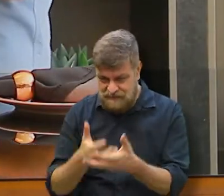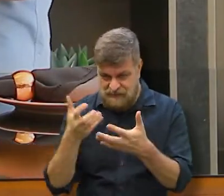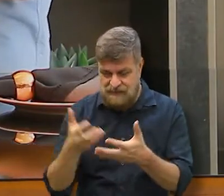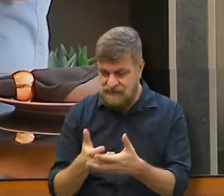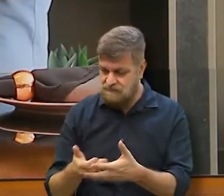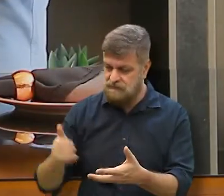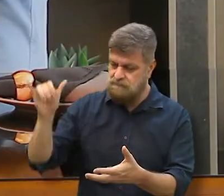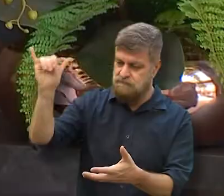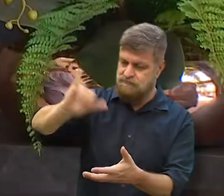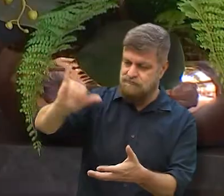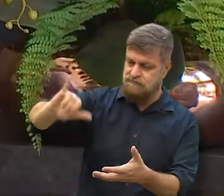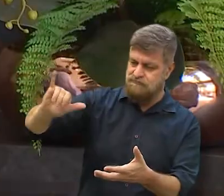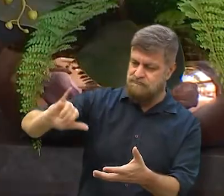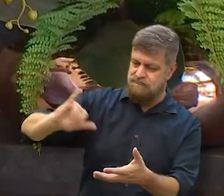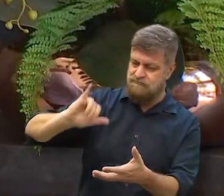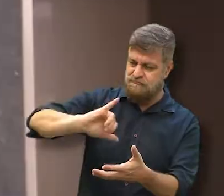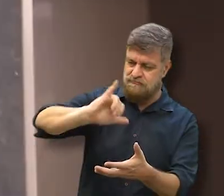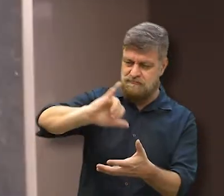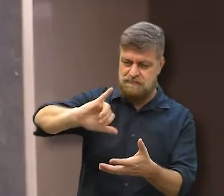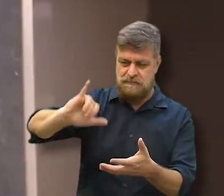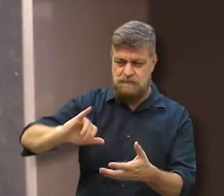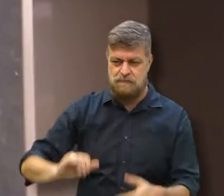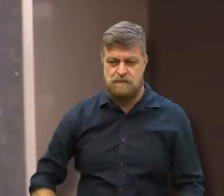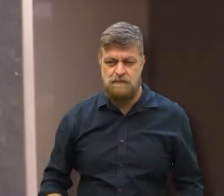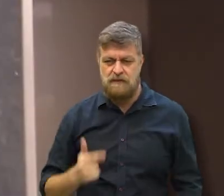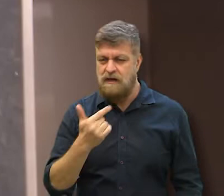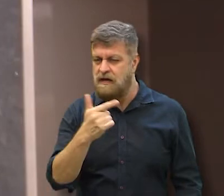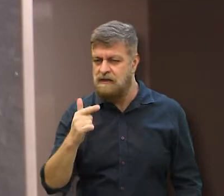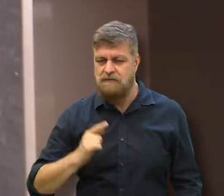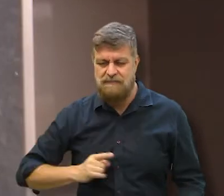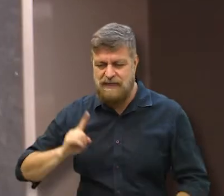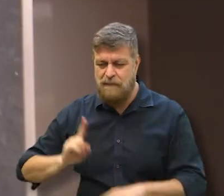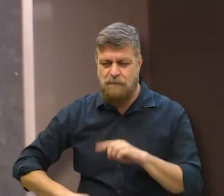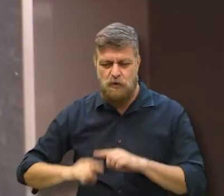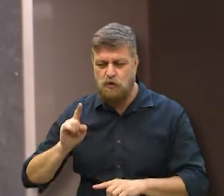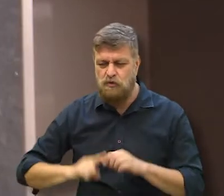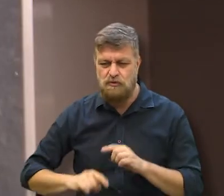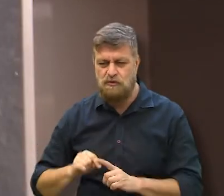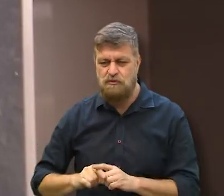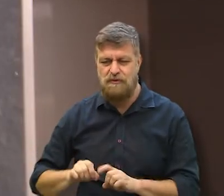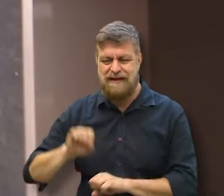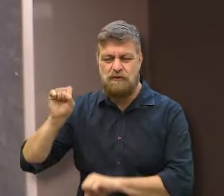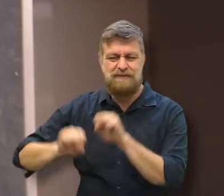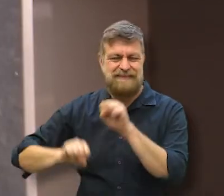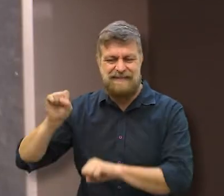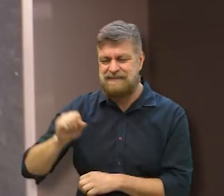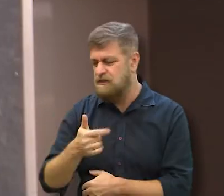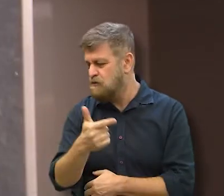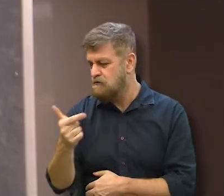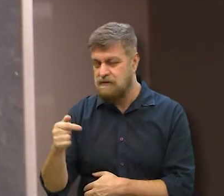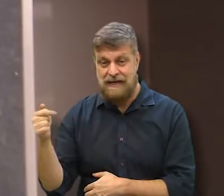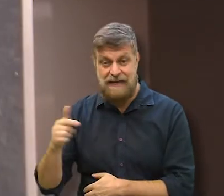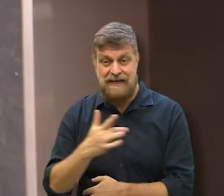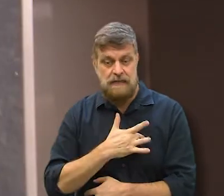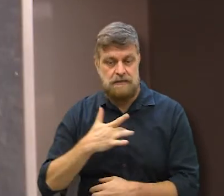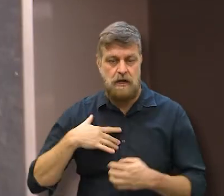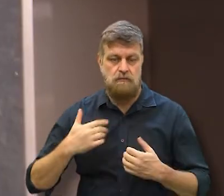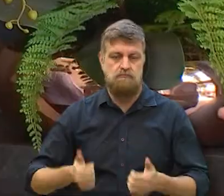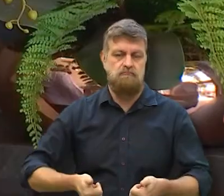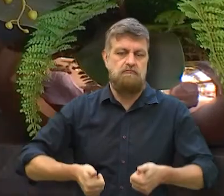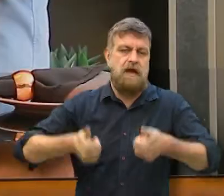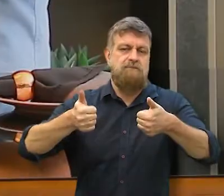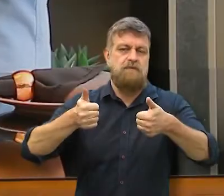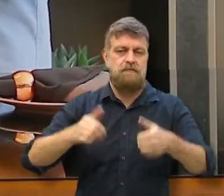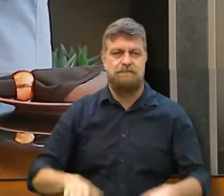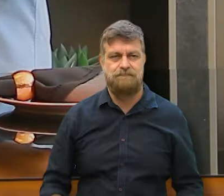salada, você vai lá e coloca o molho. Que é livre de conservante, natural, né? É uma coisa saudável.